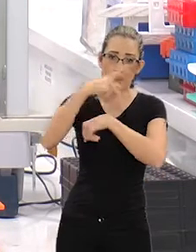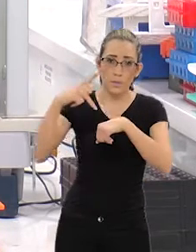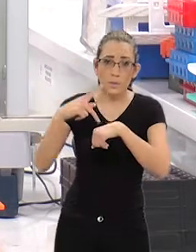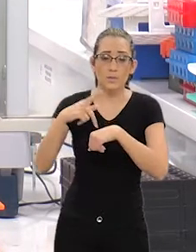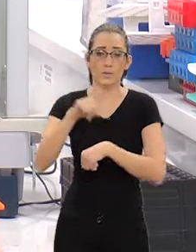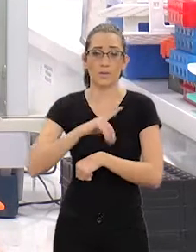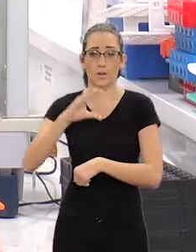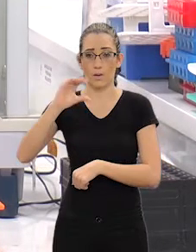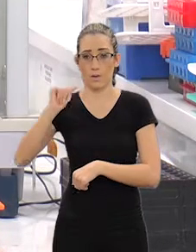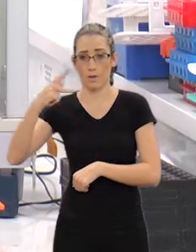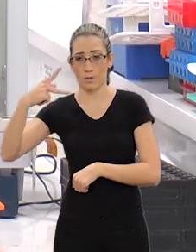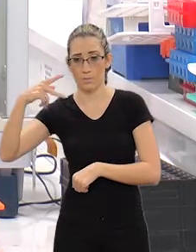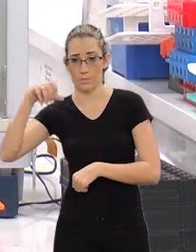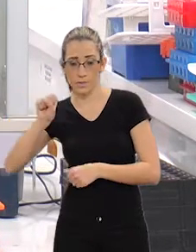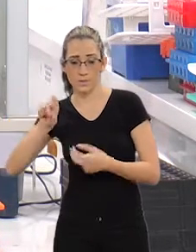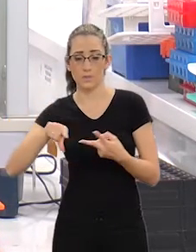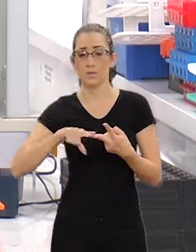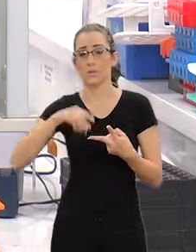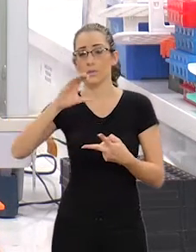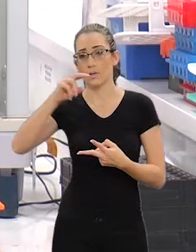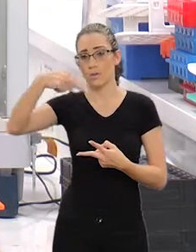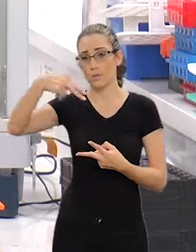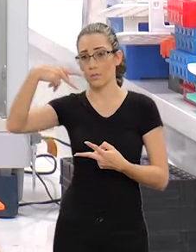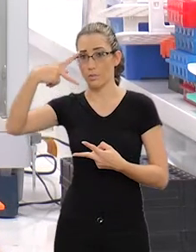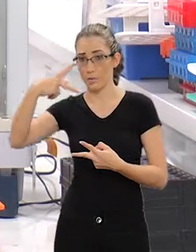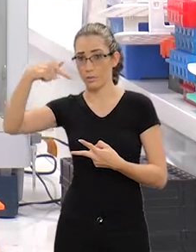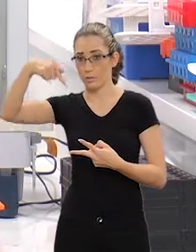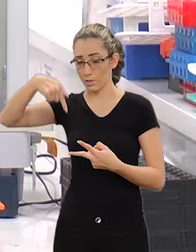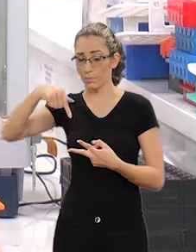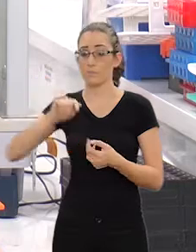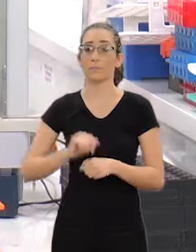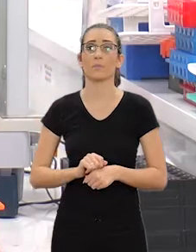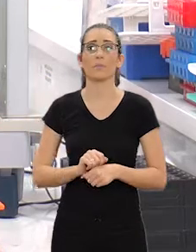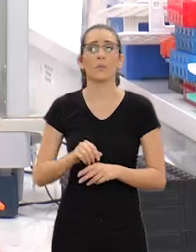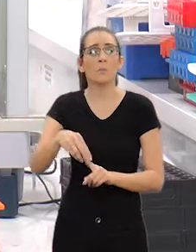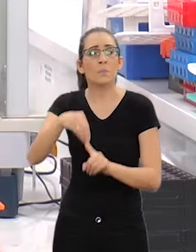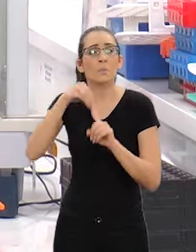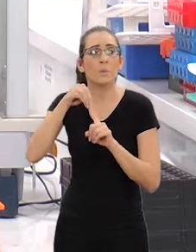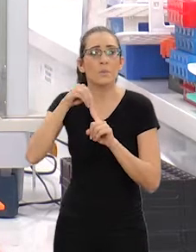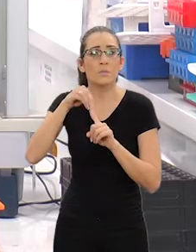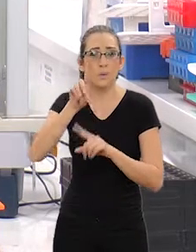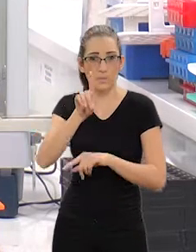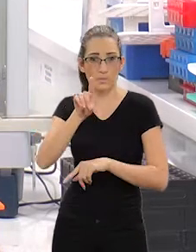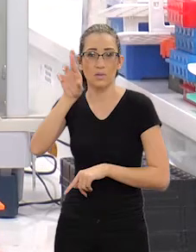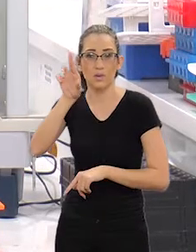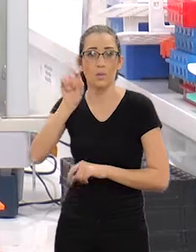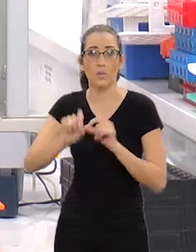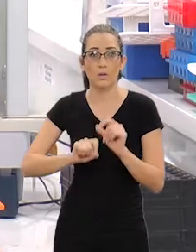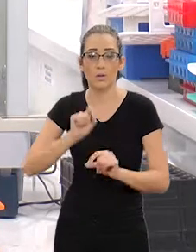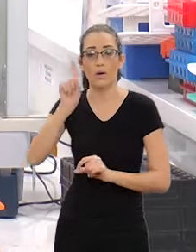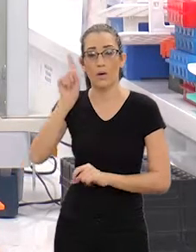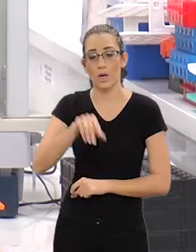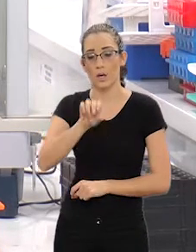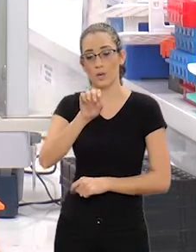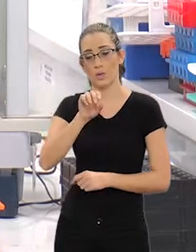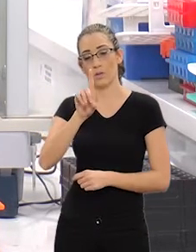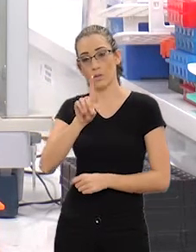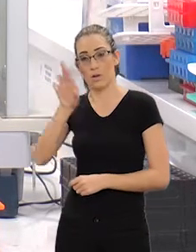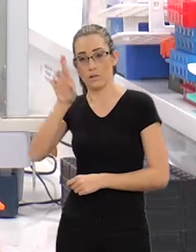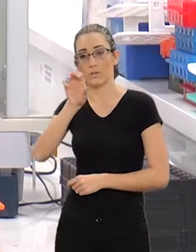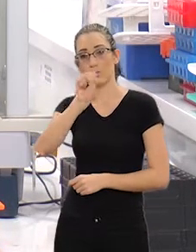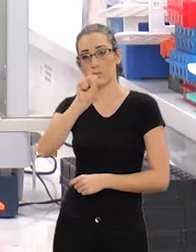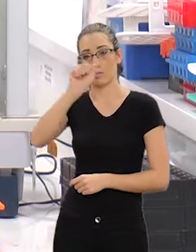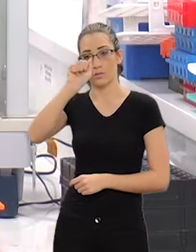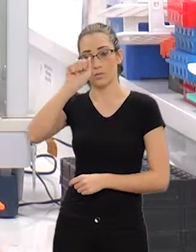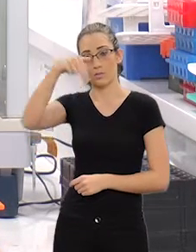de fomento como a capes e cnpq as principais modalidades para doutorado é o doutorado sanduíche